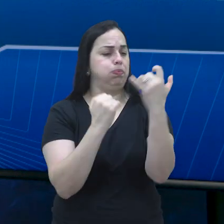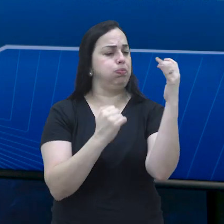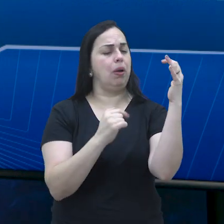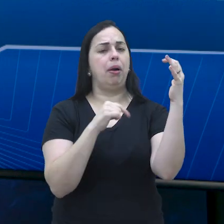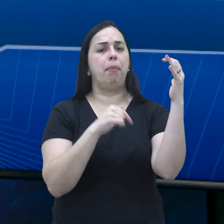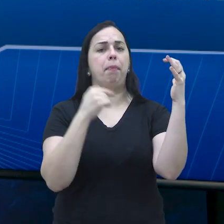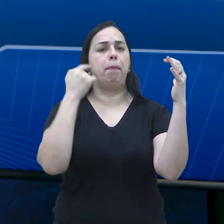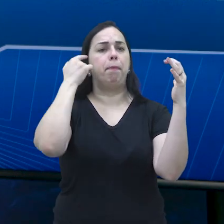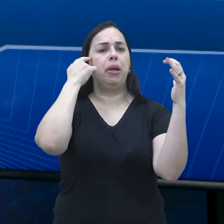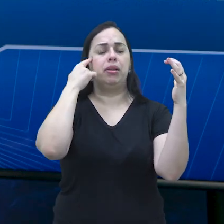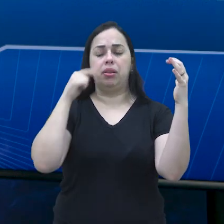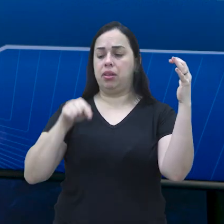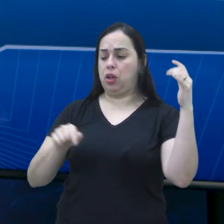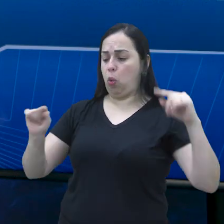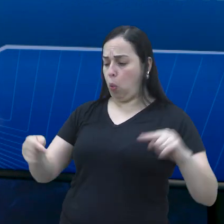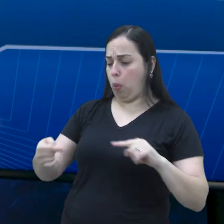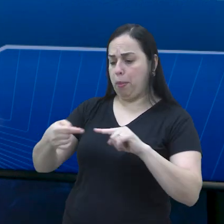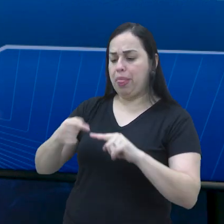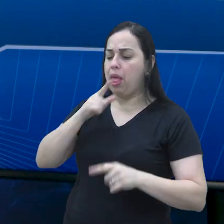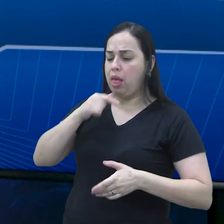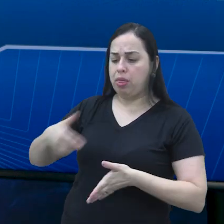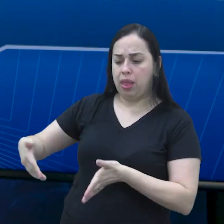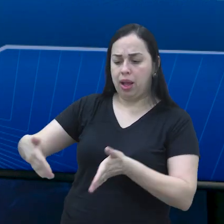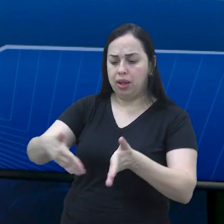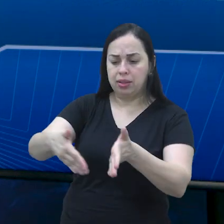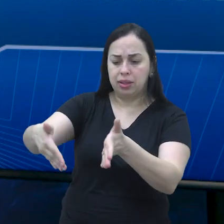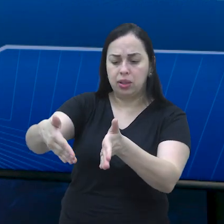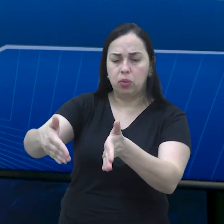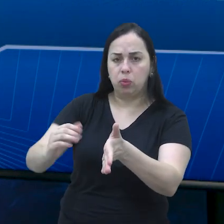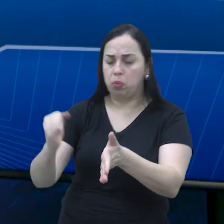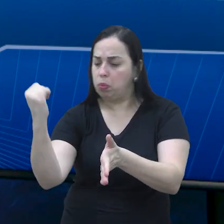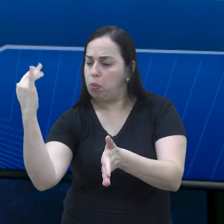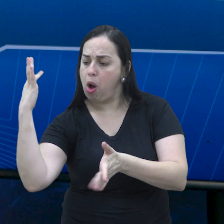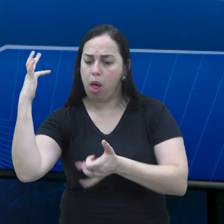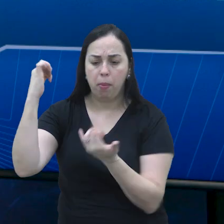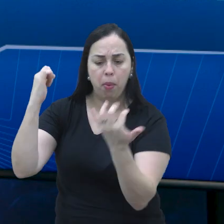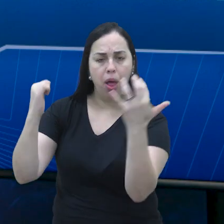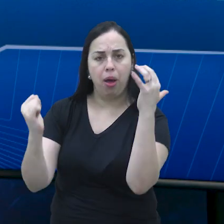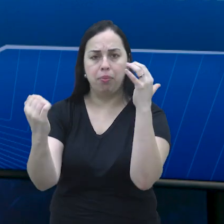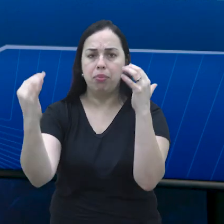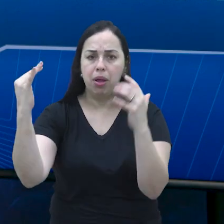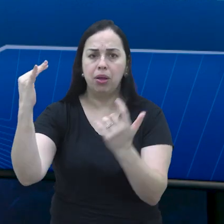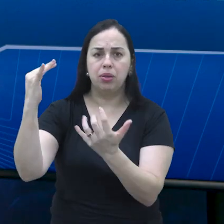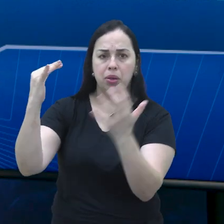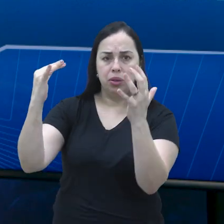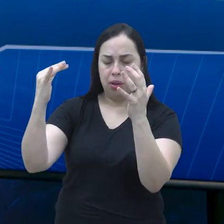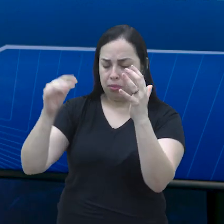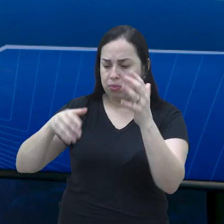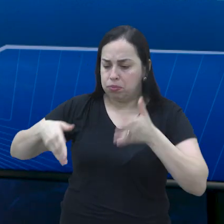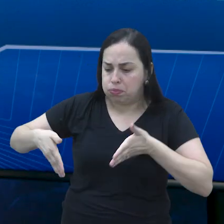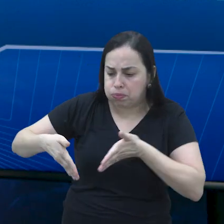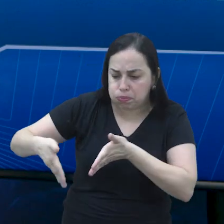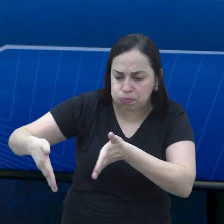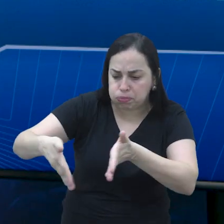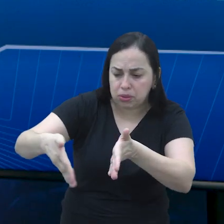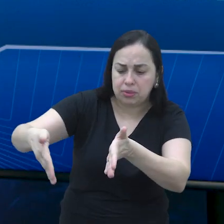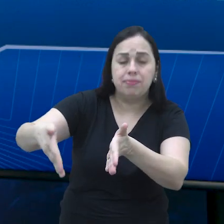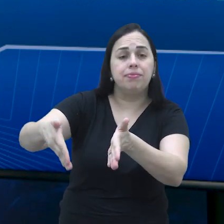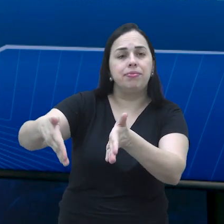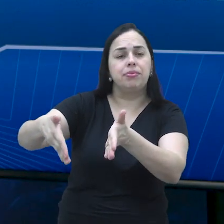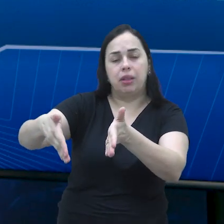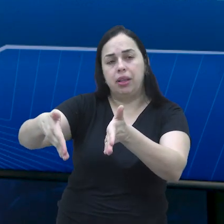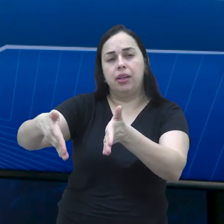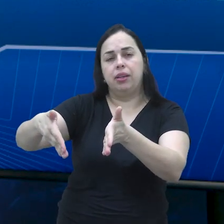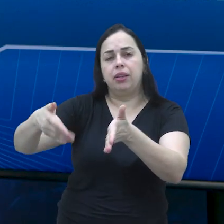a gente pensa diretamente nos recursos hídricos também, né, que tem a questão das matas ciliares, né, que seriam a vegetação no entorno de corpos